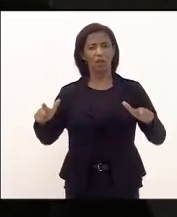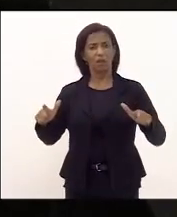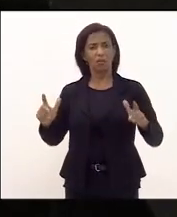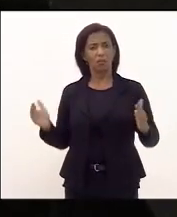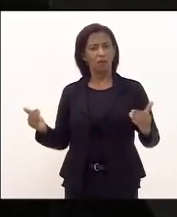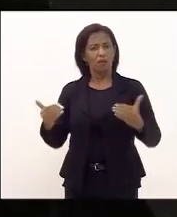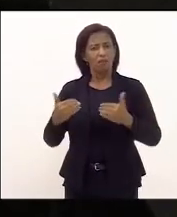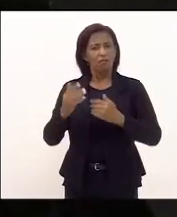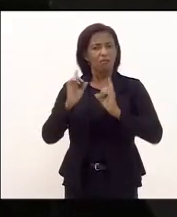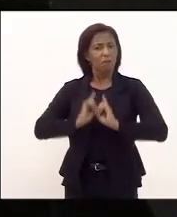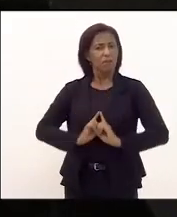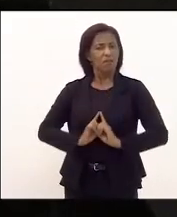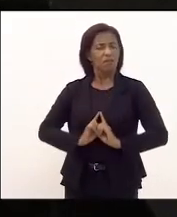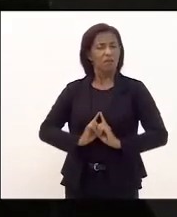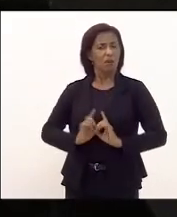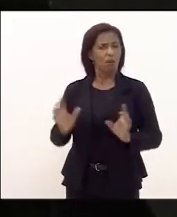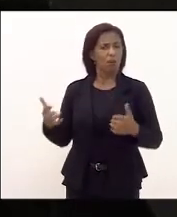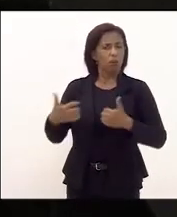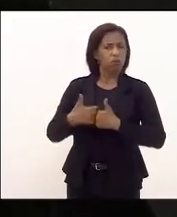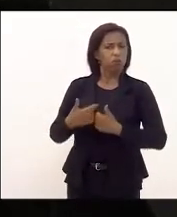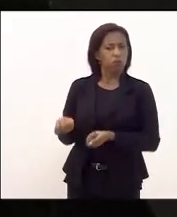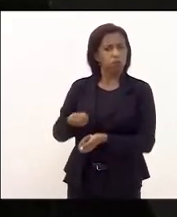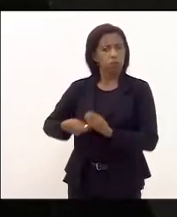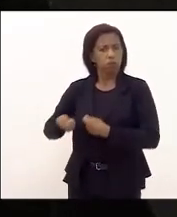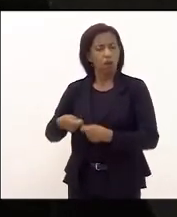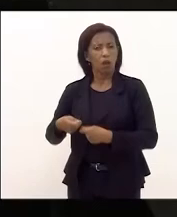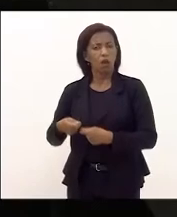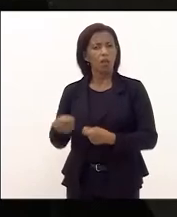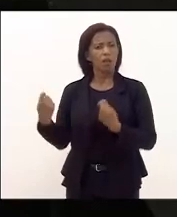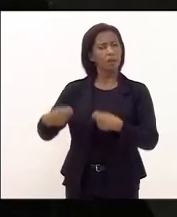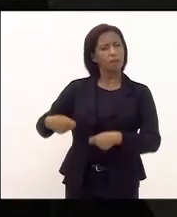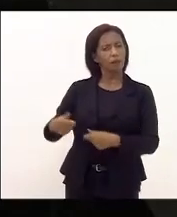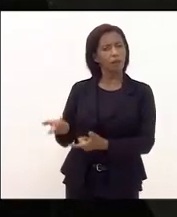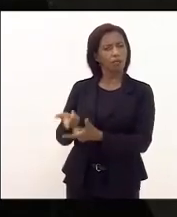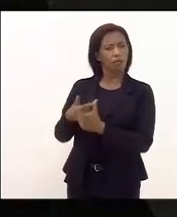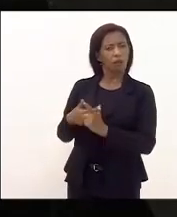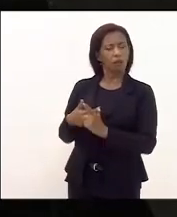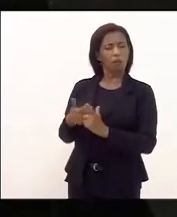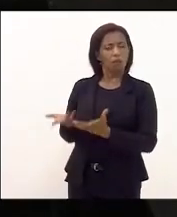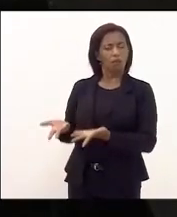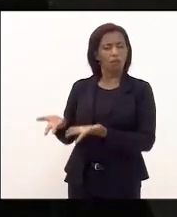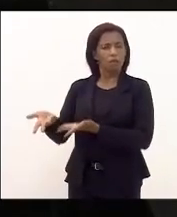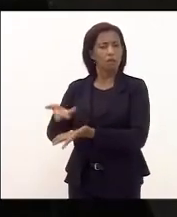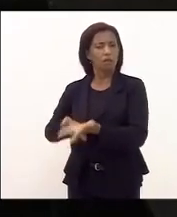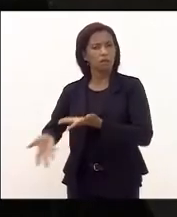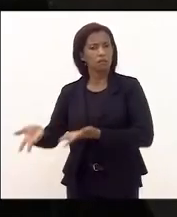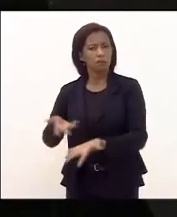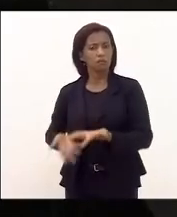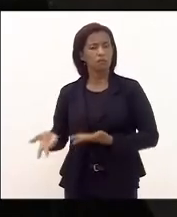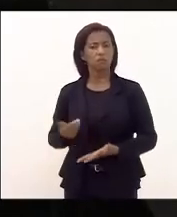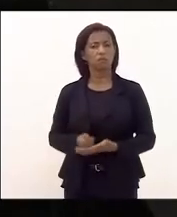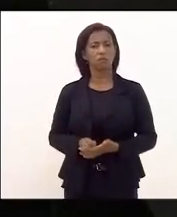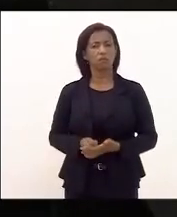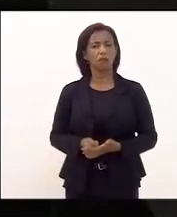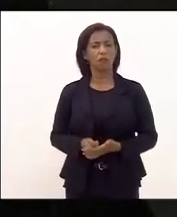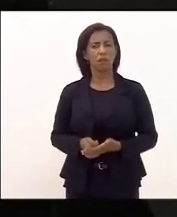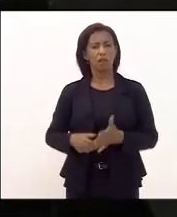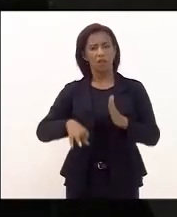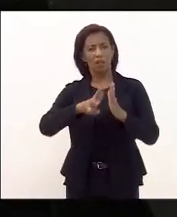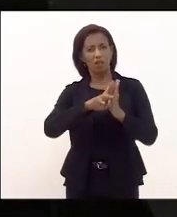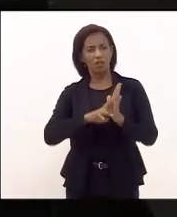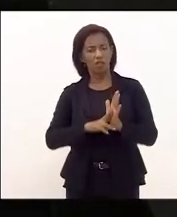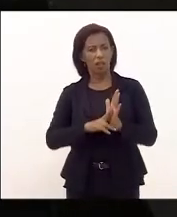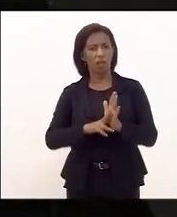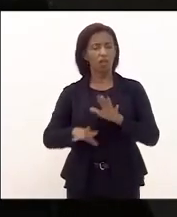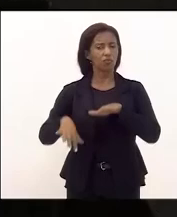econômica, ampliação da dependência desses entes aos ditames e às regras fixadas